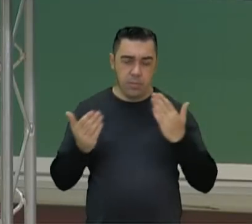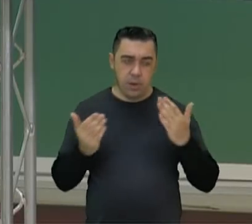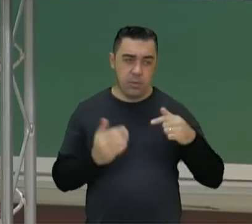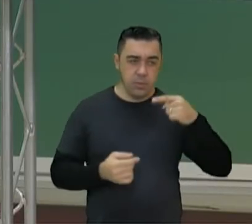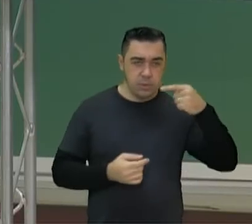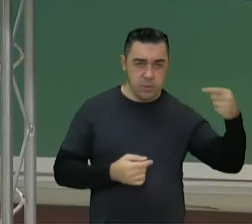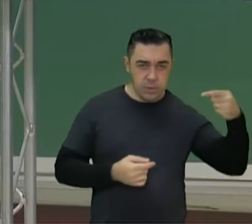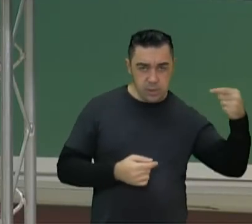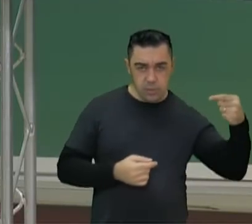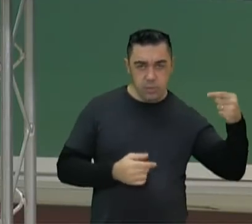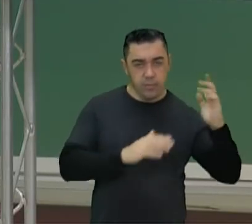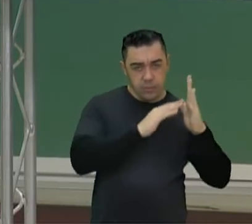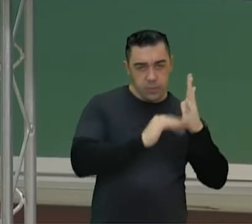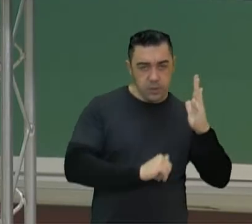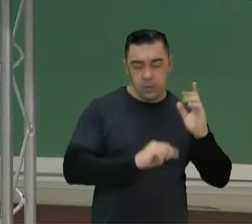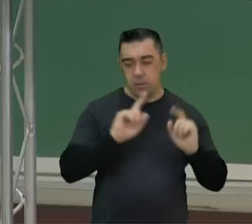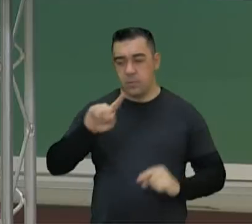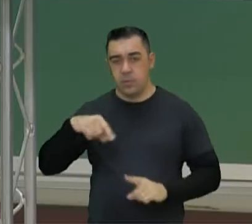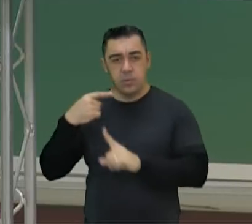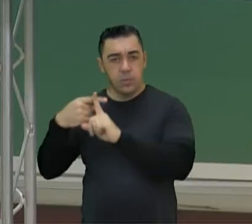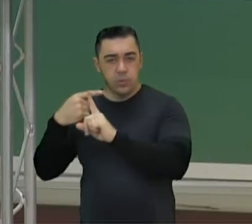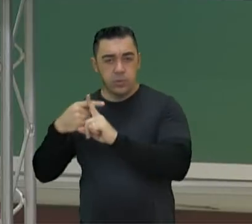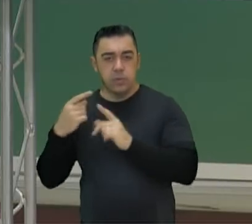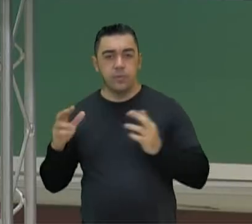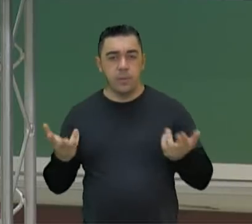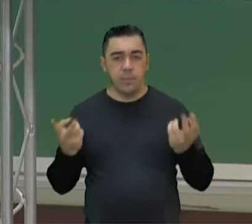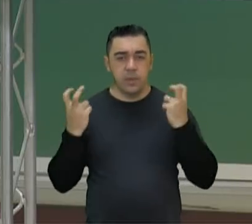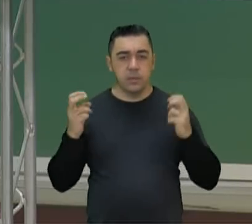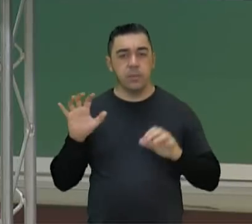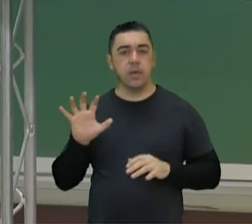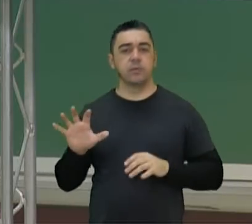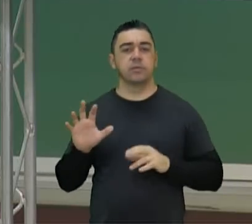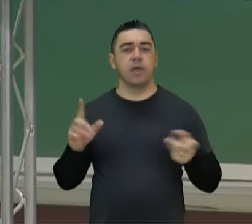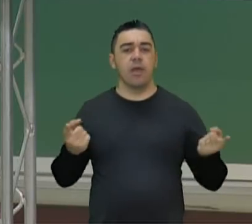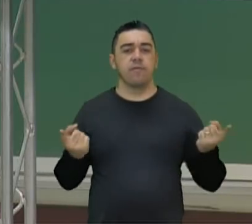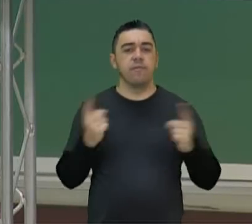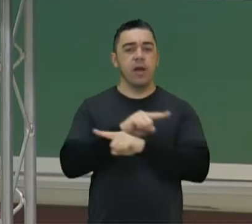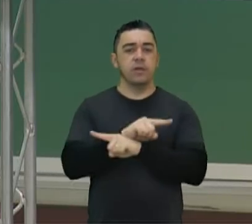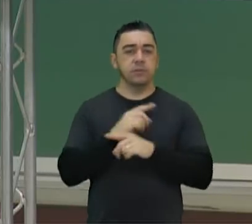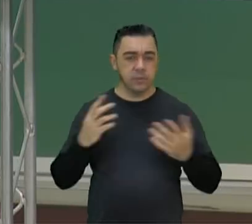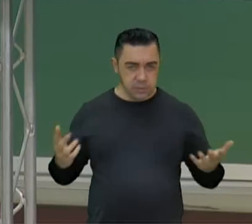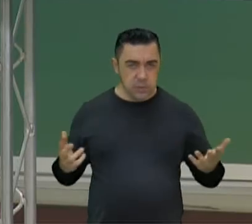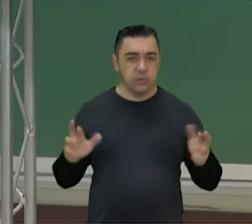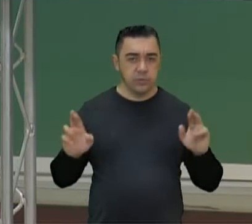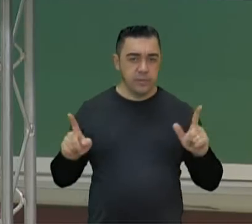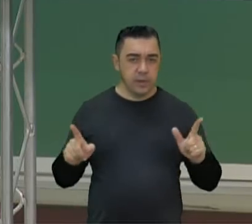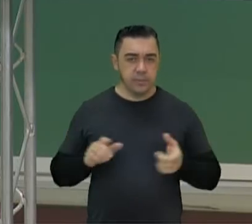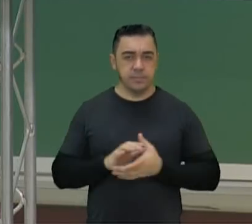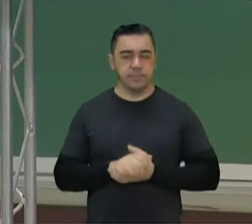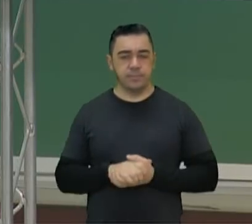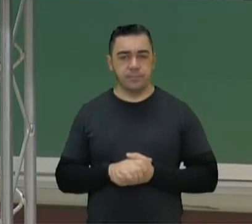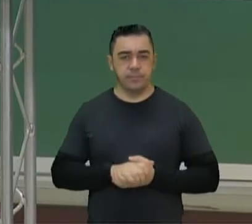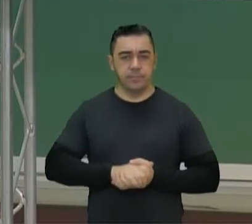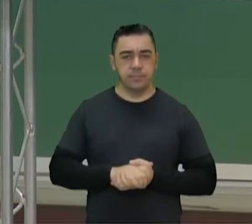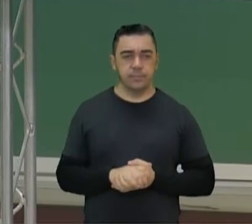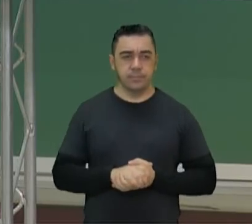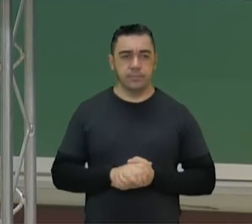as operações, né, qual seria a sua relação, elas são inversas, uma com a outra.